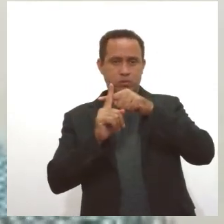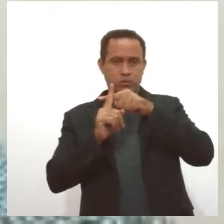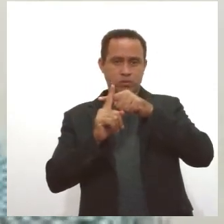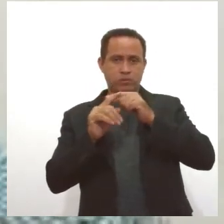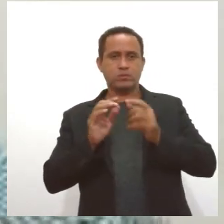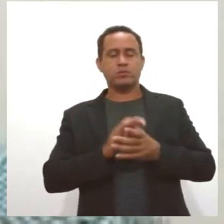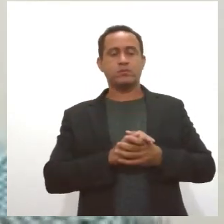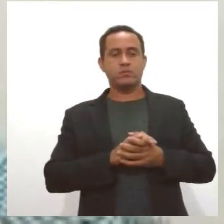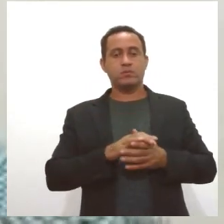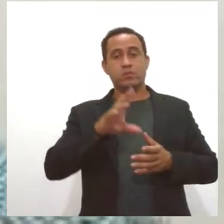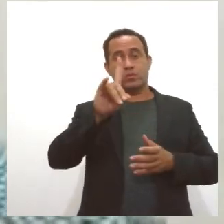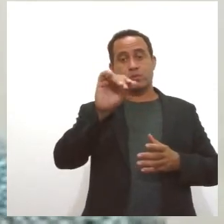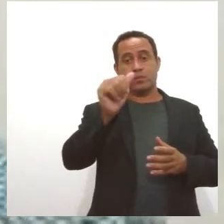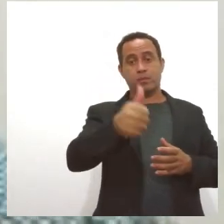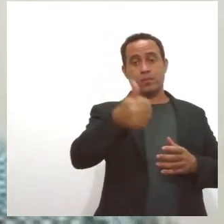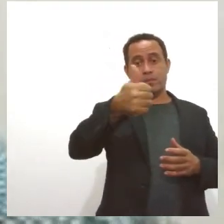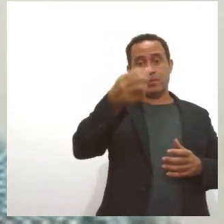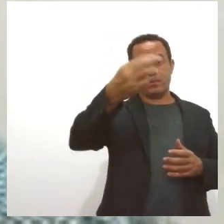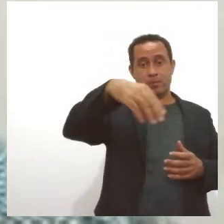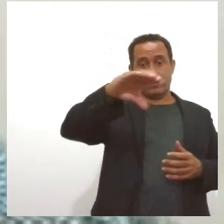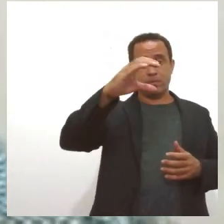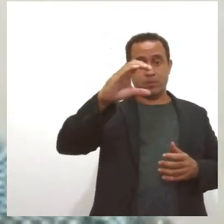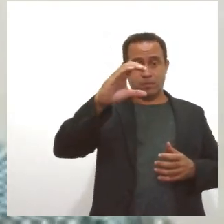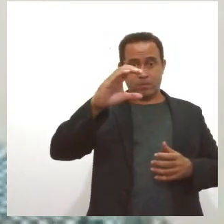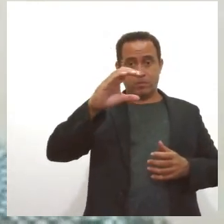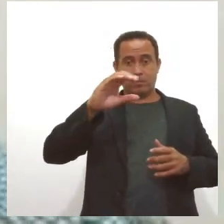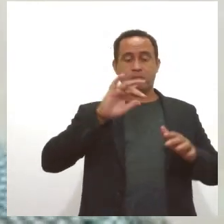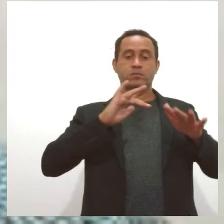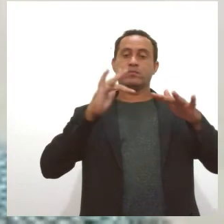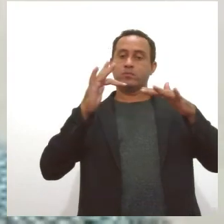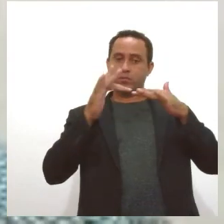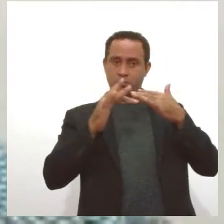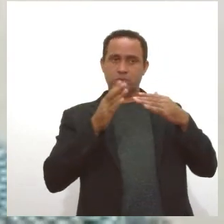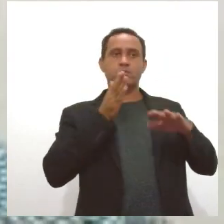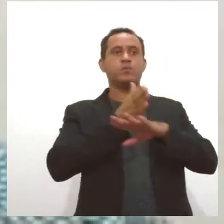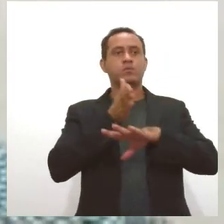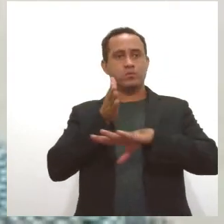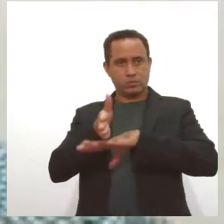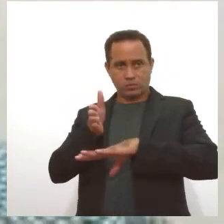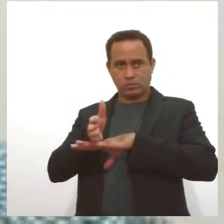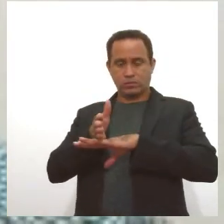através do dia 1º de março, lá nas minhas redes sociais, que eu repito aqui, que é o arroba Luan Mainardi.